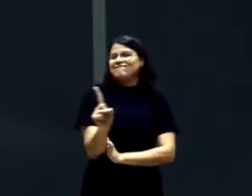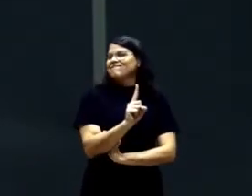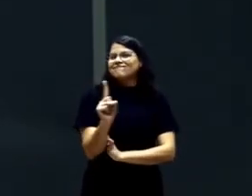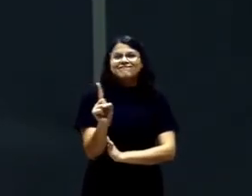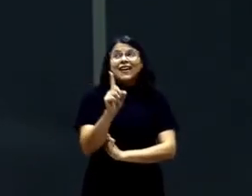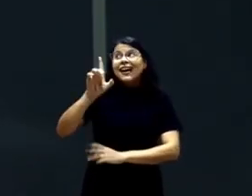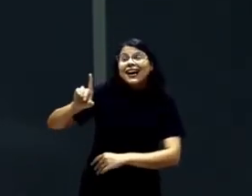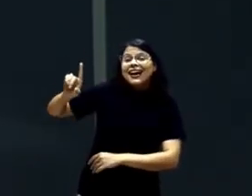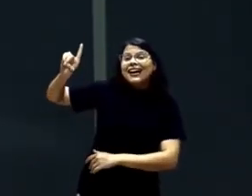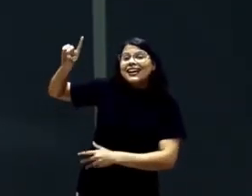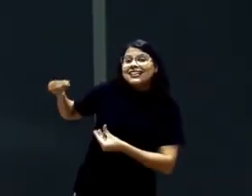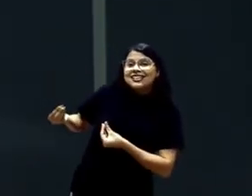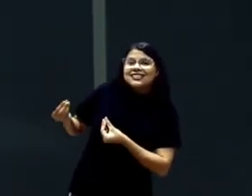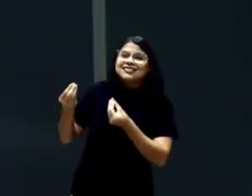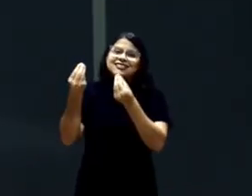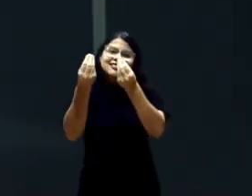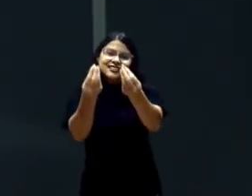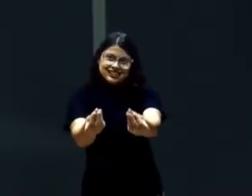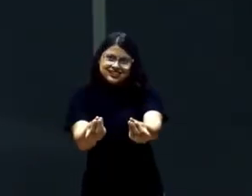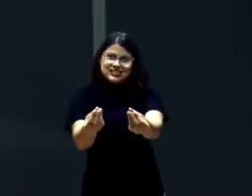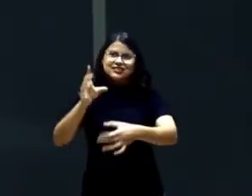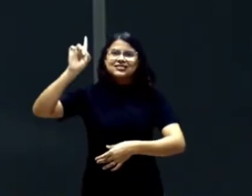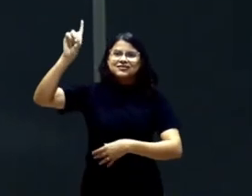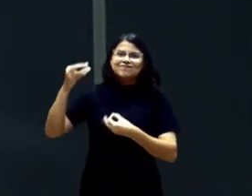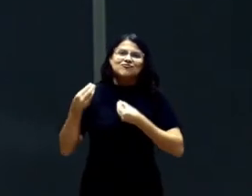Deus te deu a oportunidade de viver com isso,